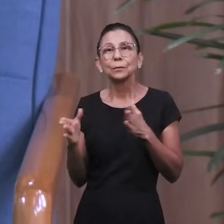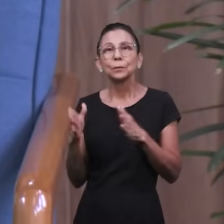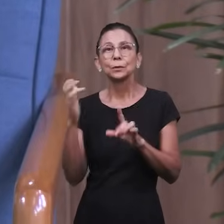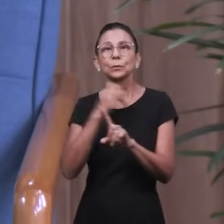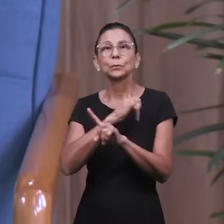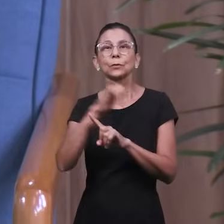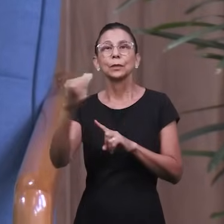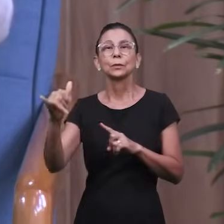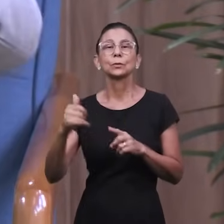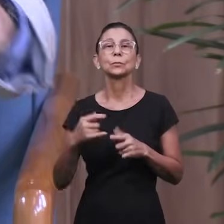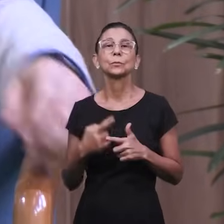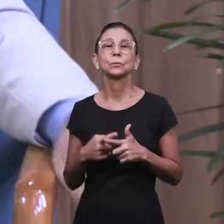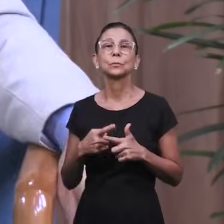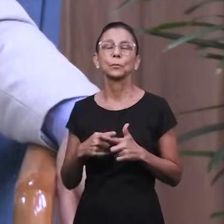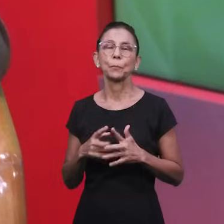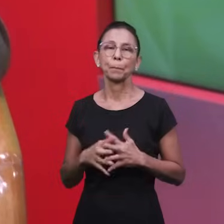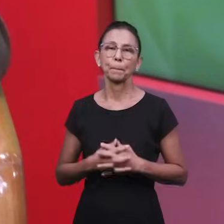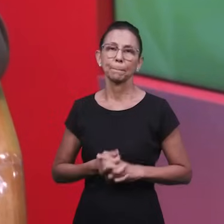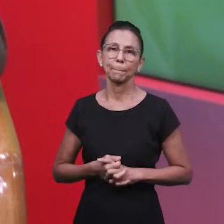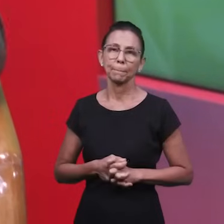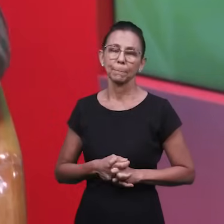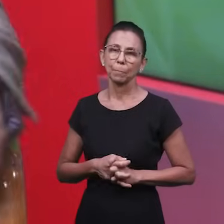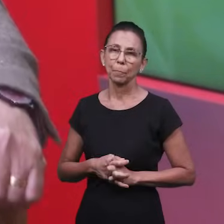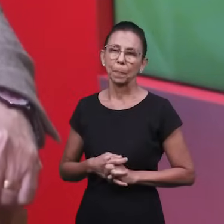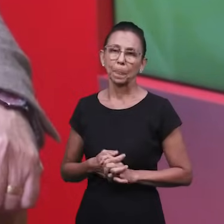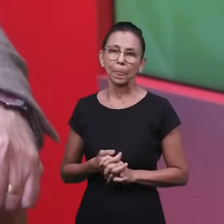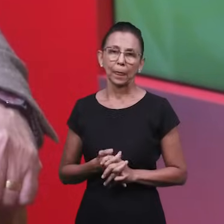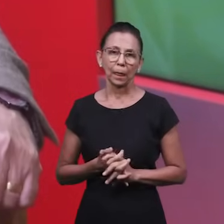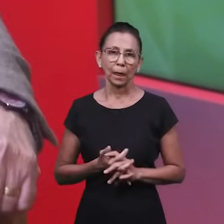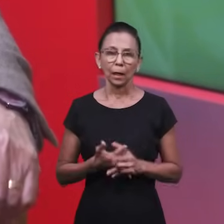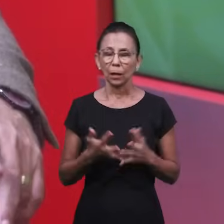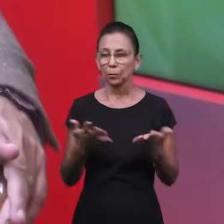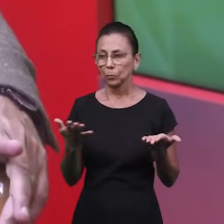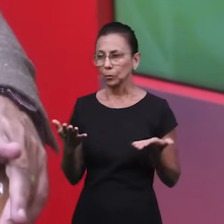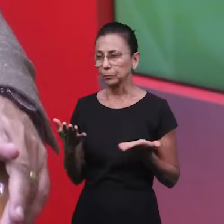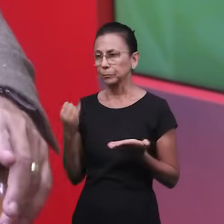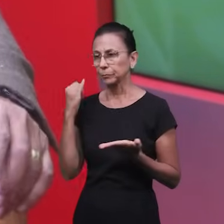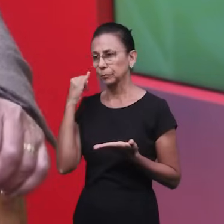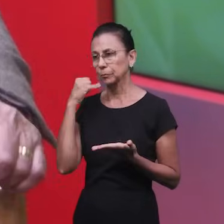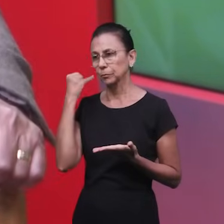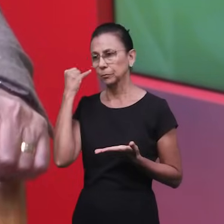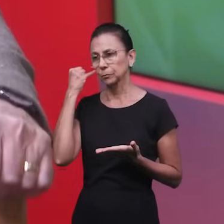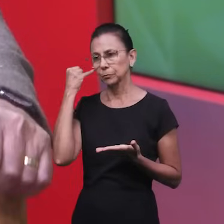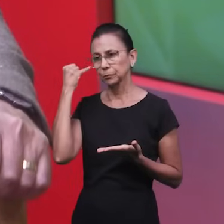profético é esse da igreja com Jesus. Bem, queridos e Josias,